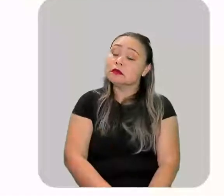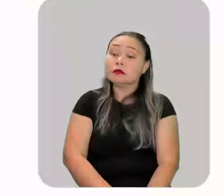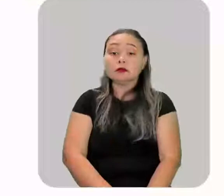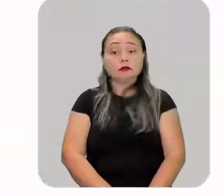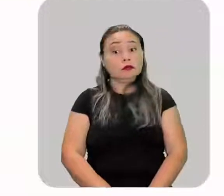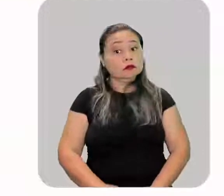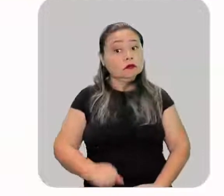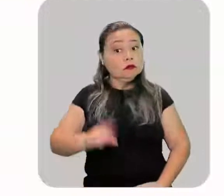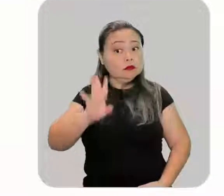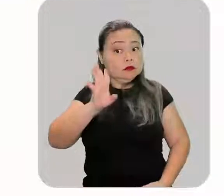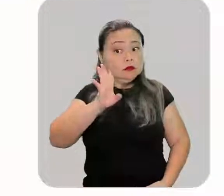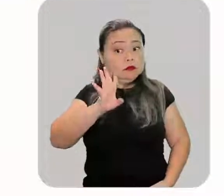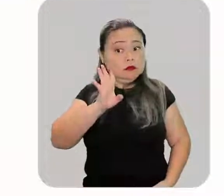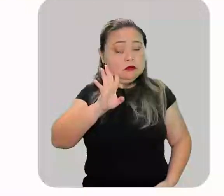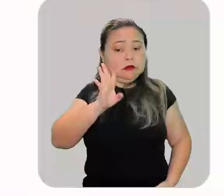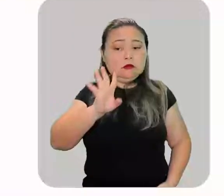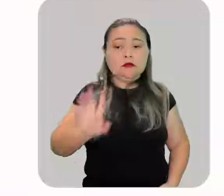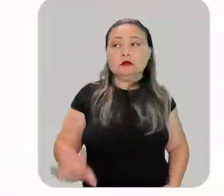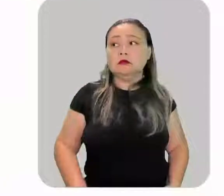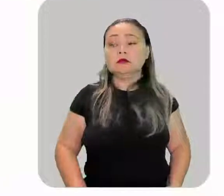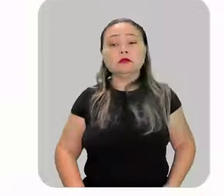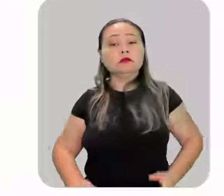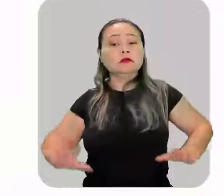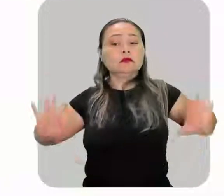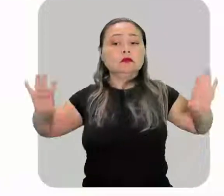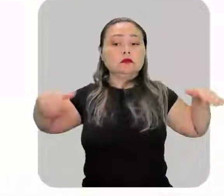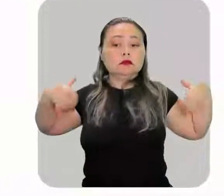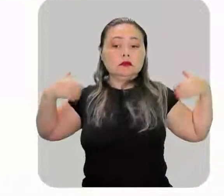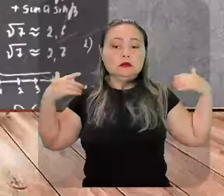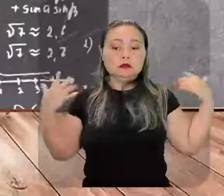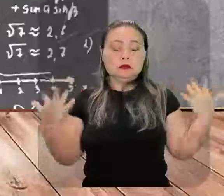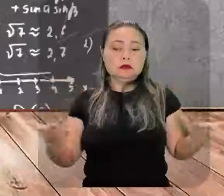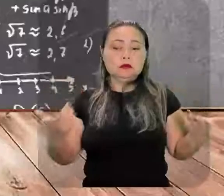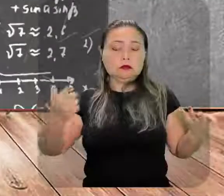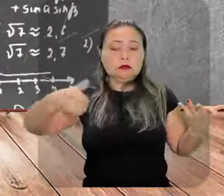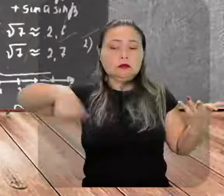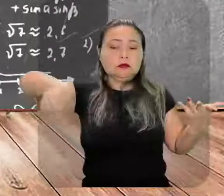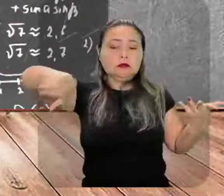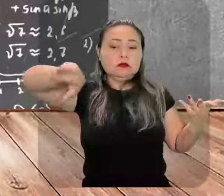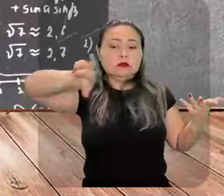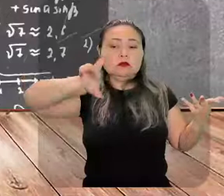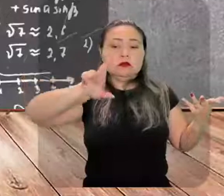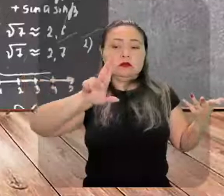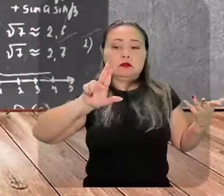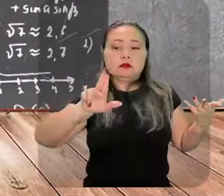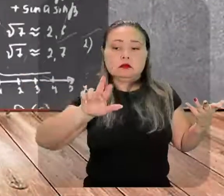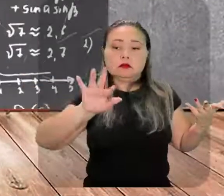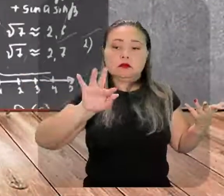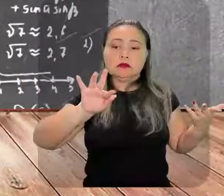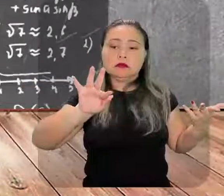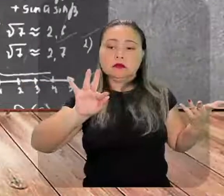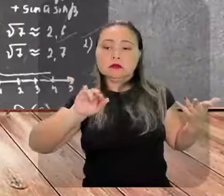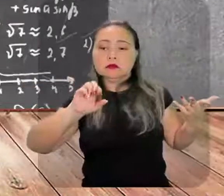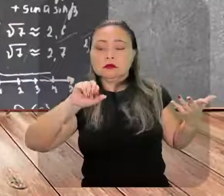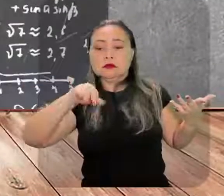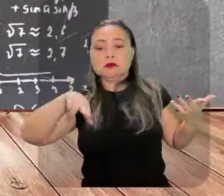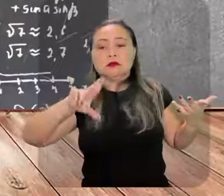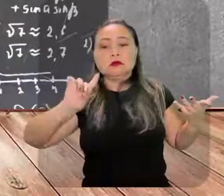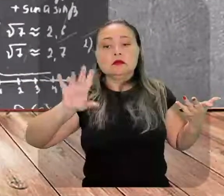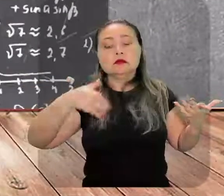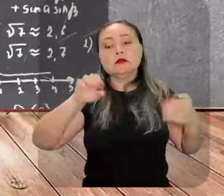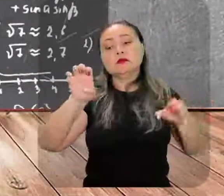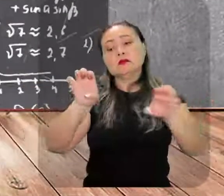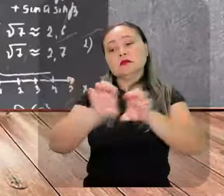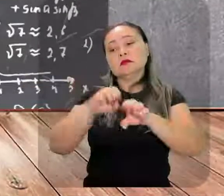Legal, né? É claro que você já viu o Ruffini, você já viu resolver a equação de